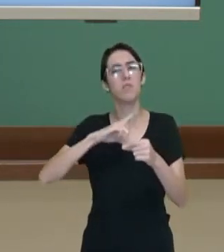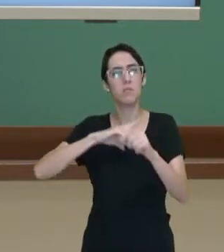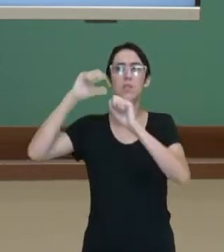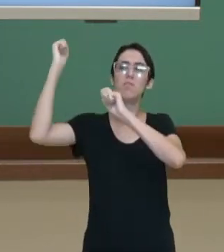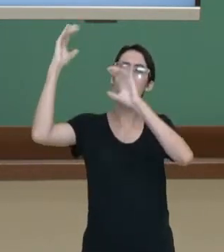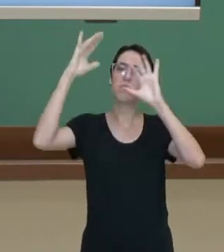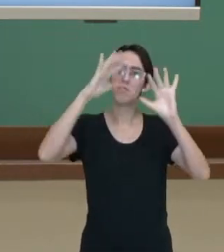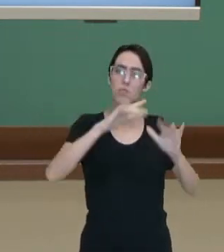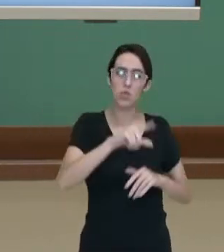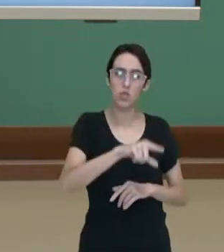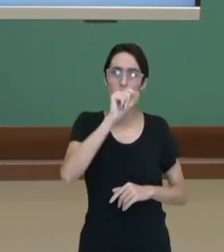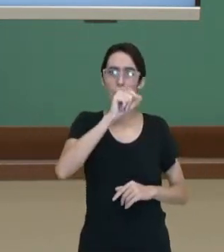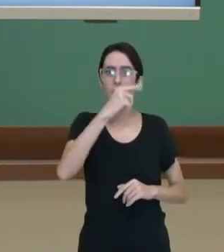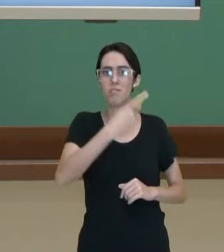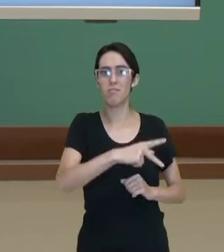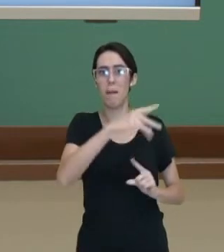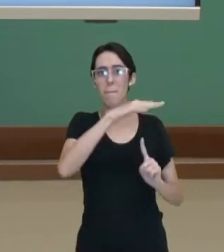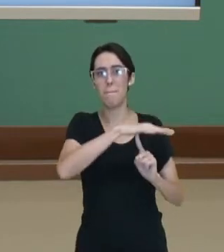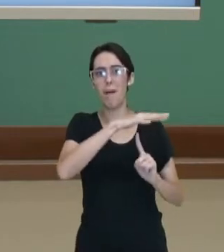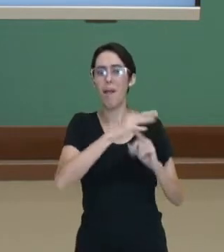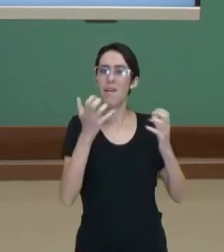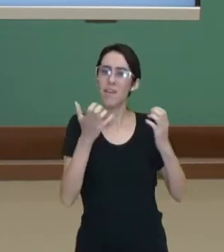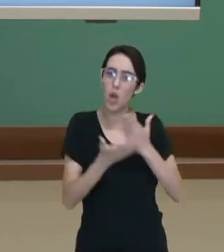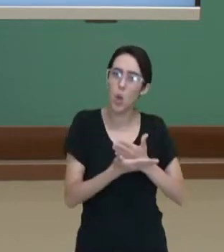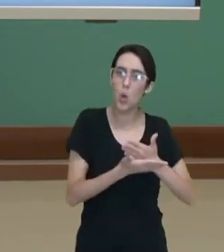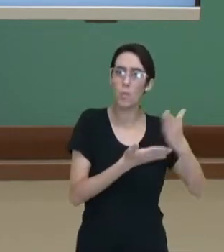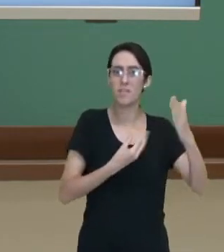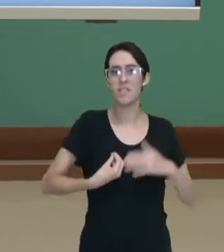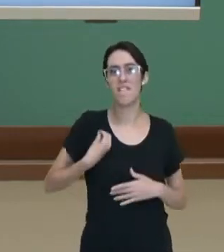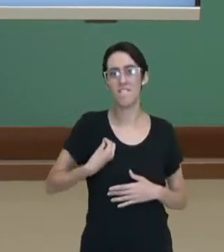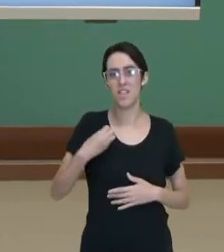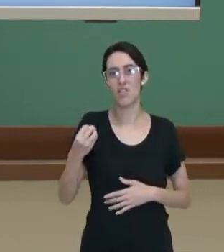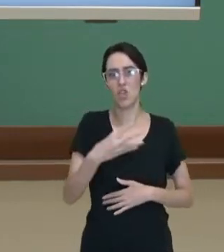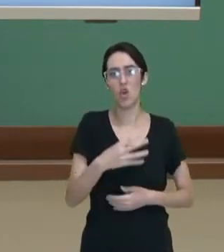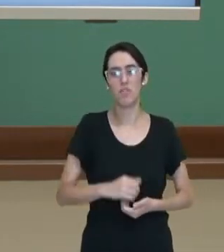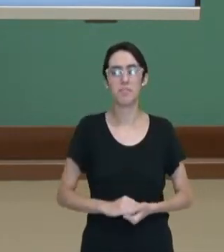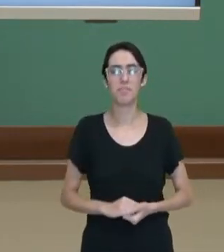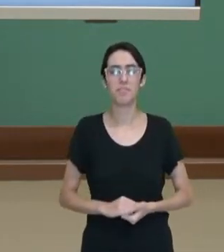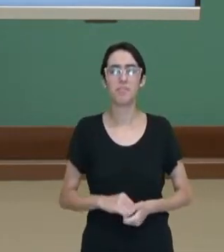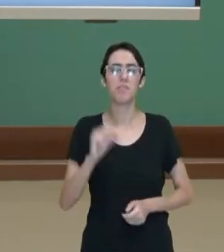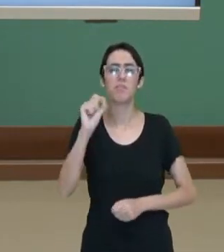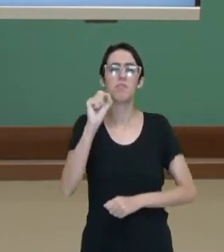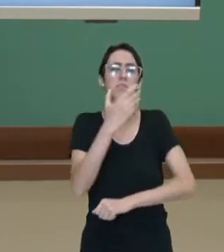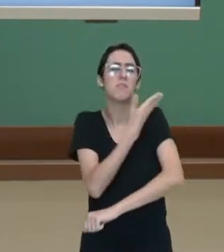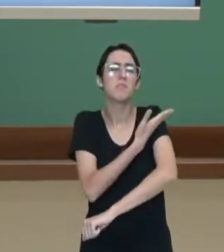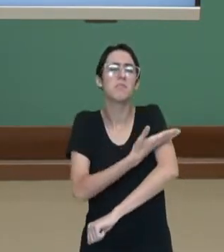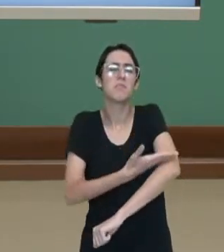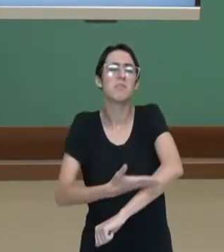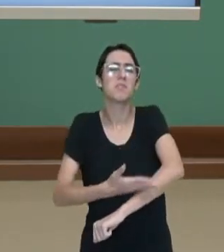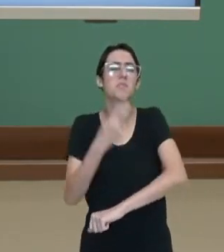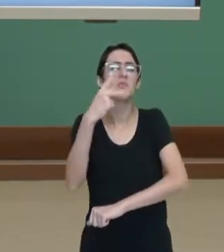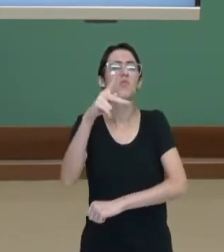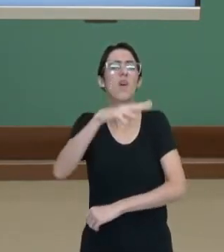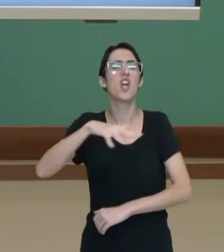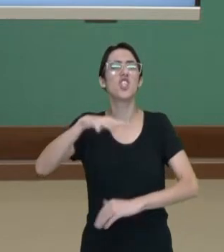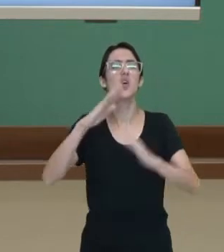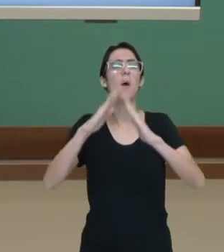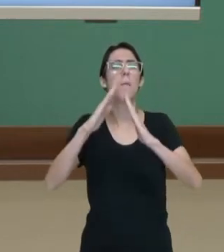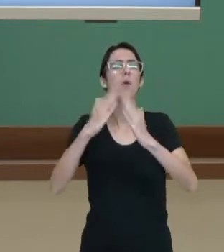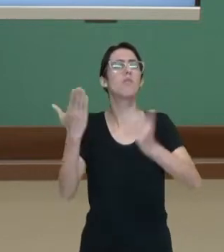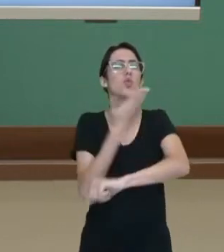escolheram o nosso estado para recomeçar as suas vidas, né? Quais os hábitos culturais da sua região, né?